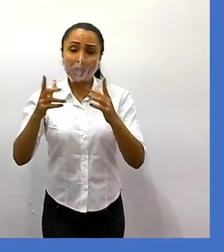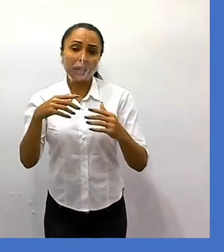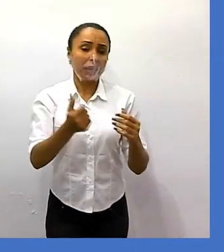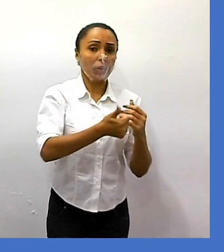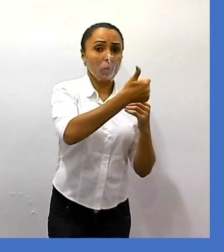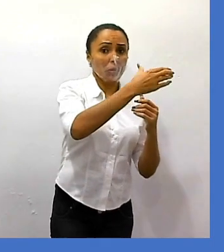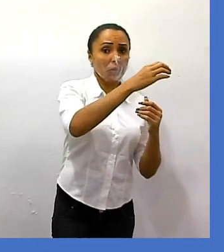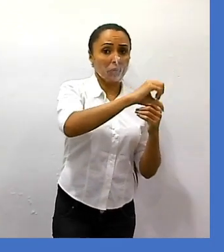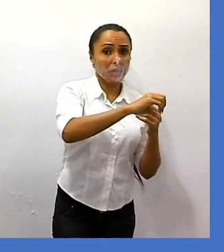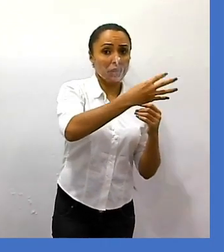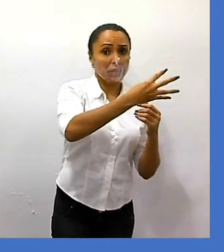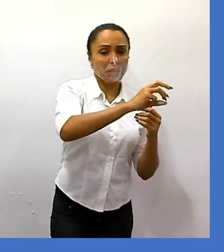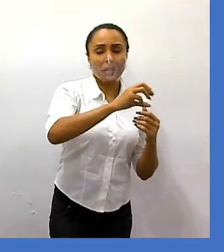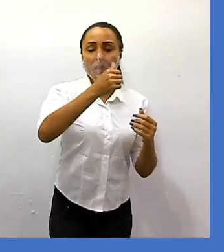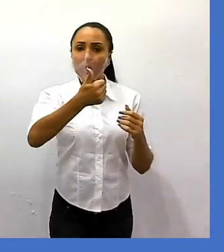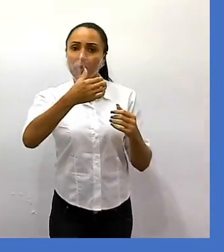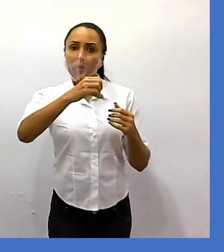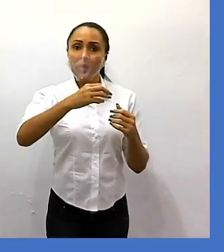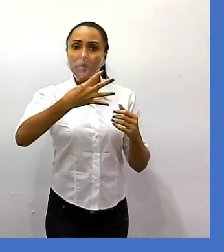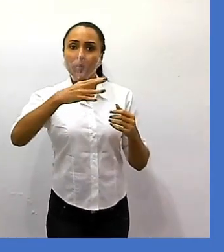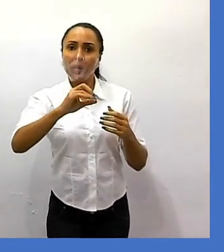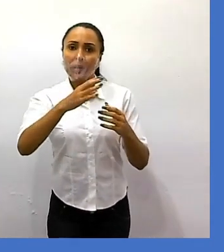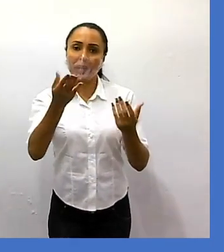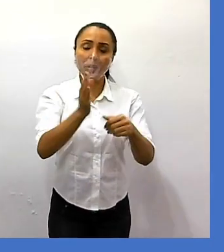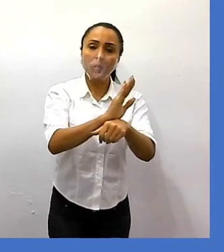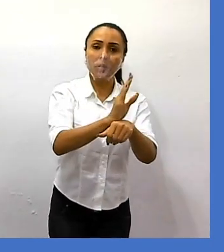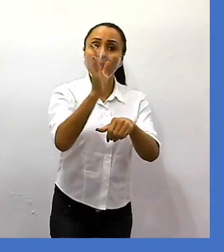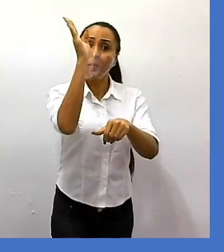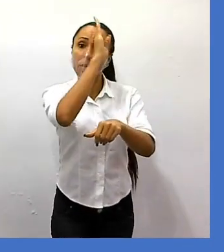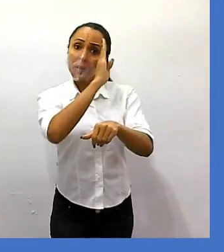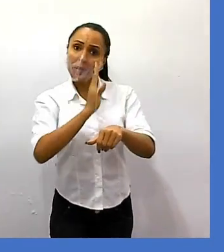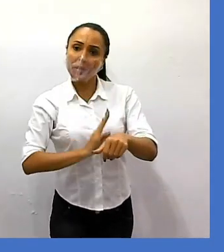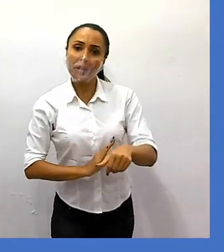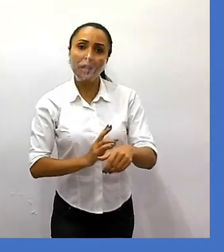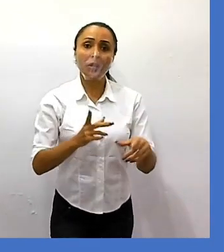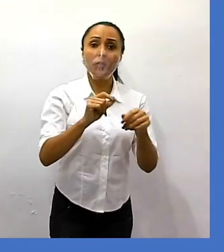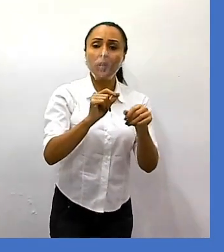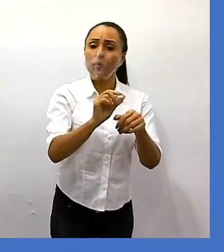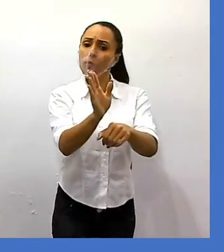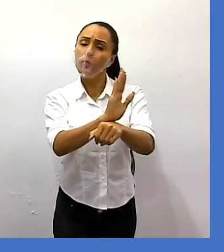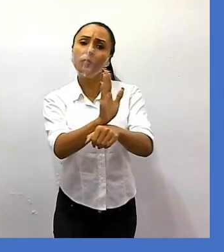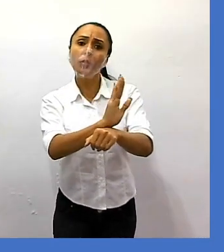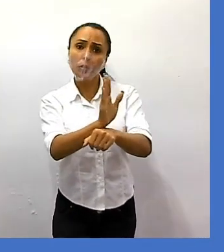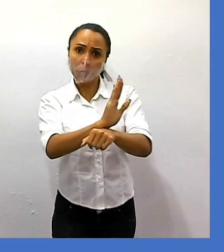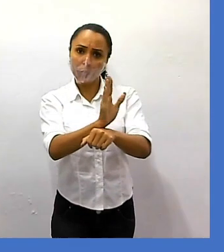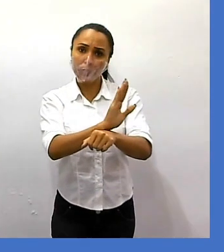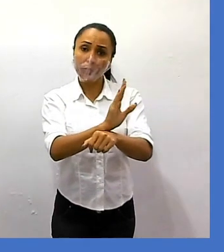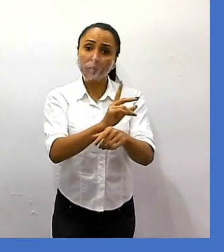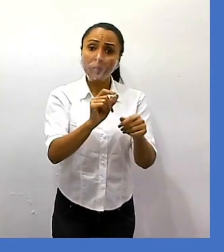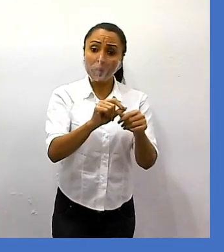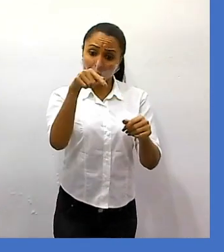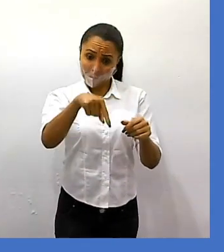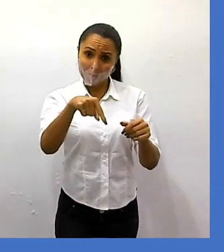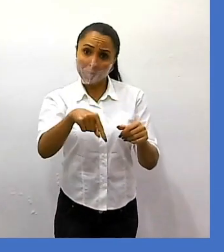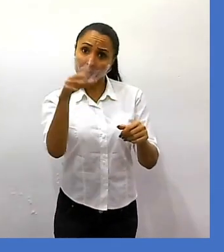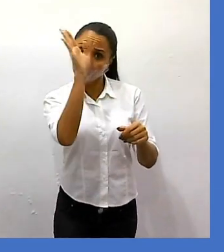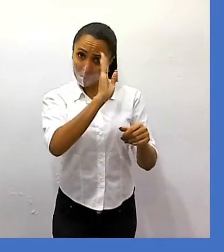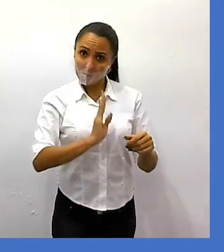1930 a 1940, o cinema brasileiro, mesmo sendo feito filmes que eram feitos aqui no